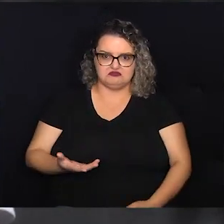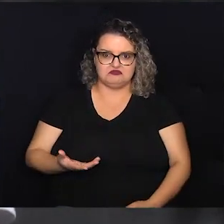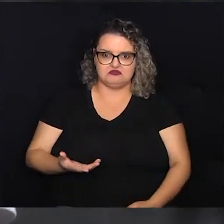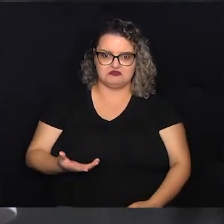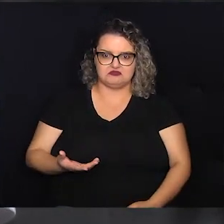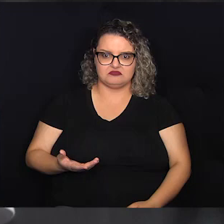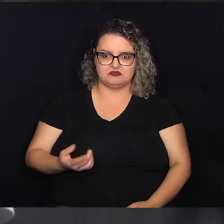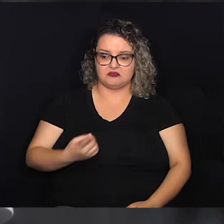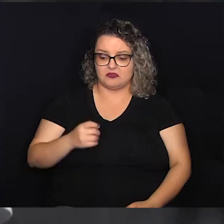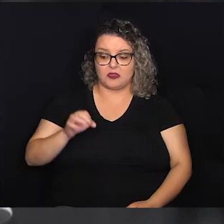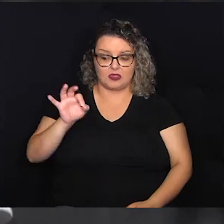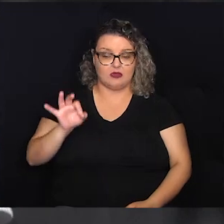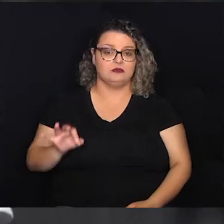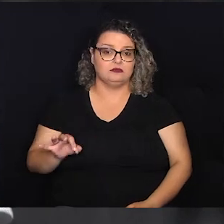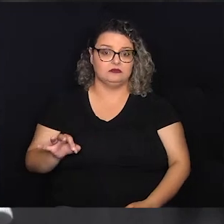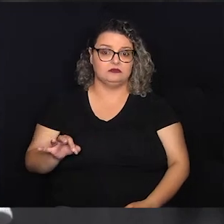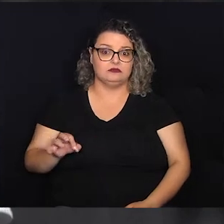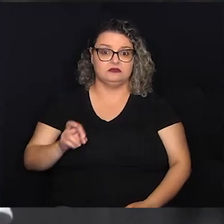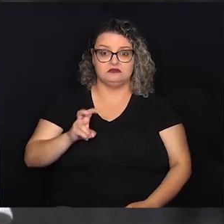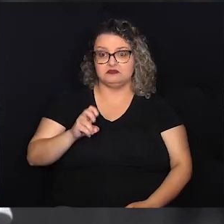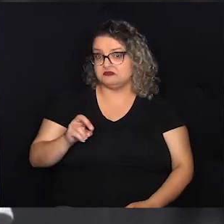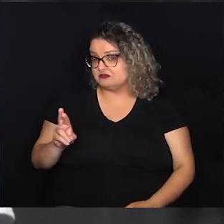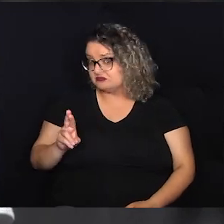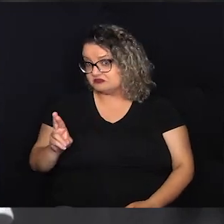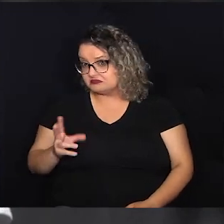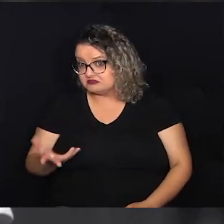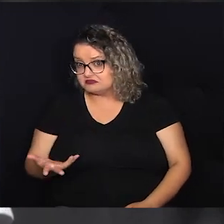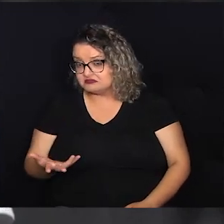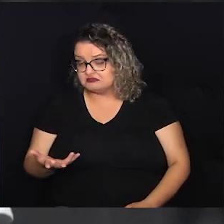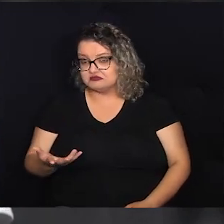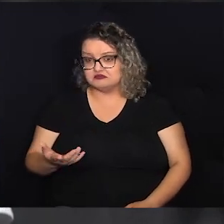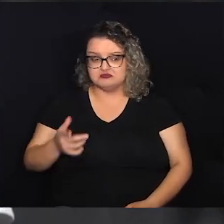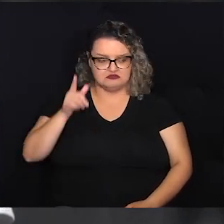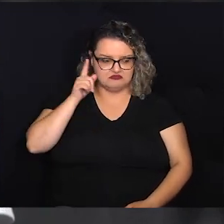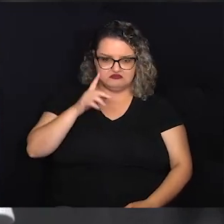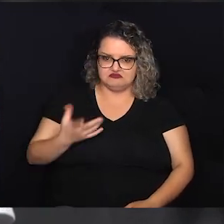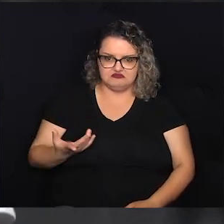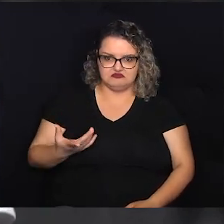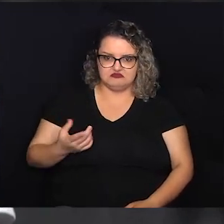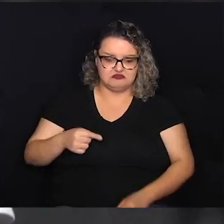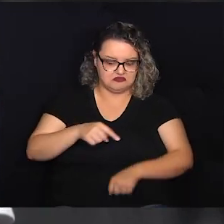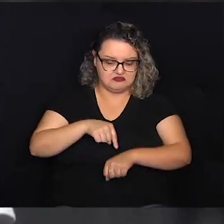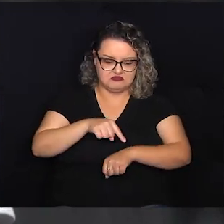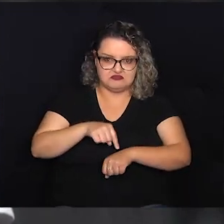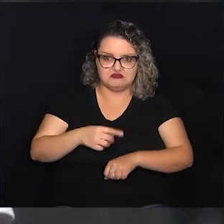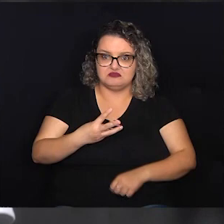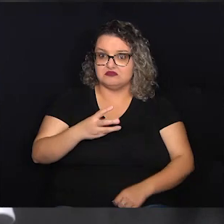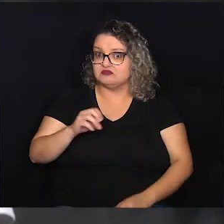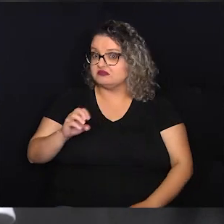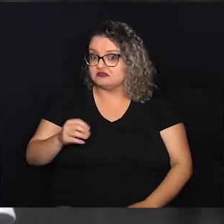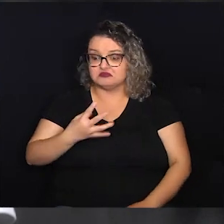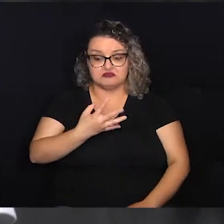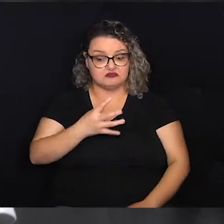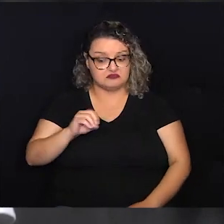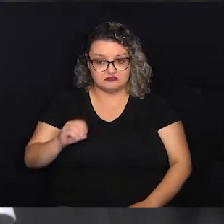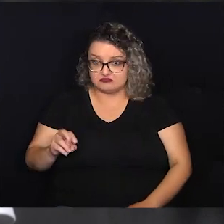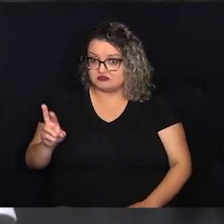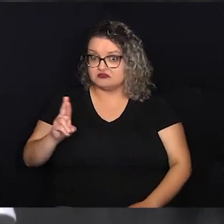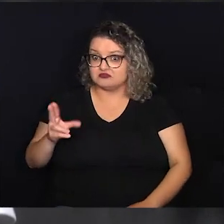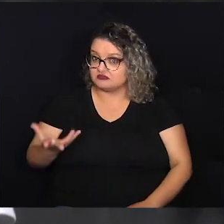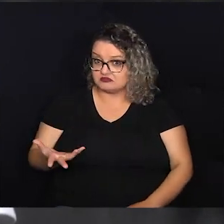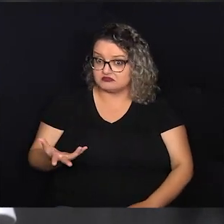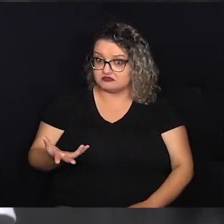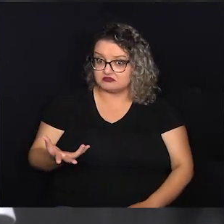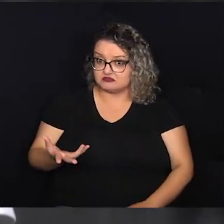sabe que em questão de segundo eu tirava de barato, que é os 10%, R$50. Já cheguei a tirar